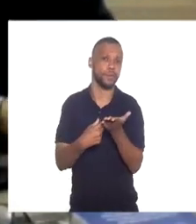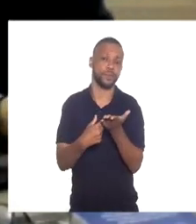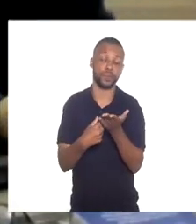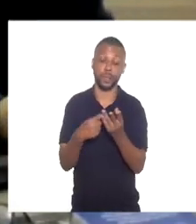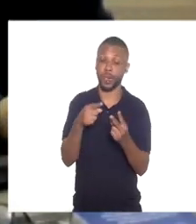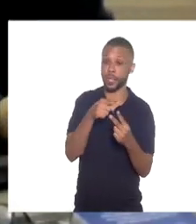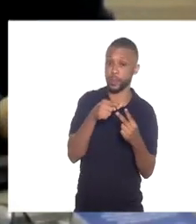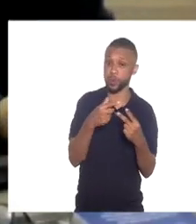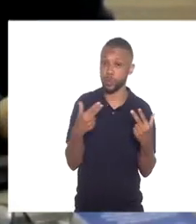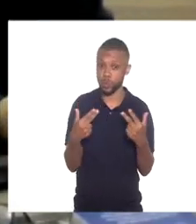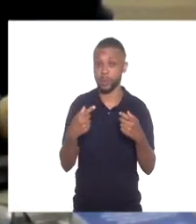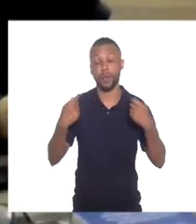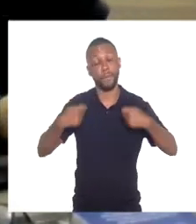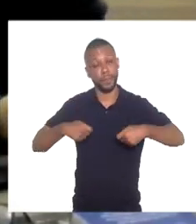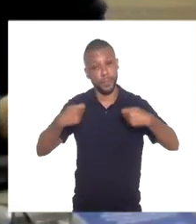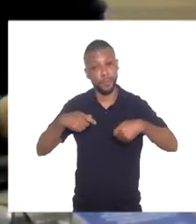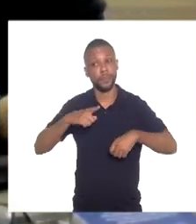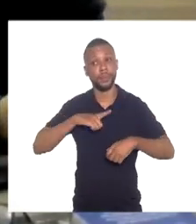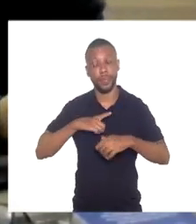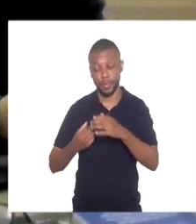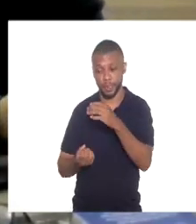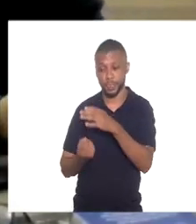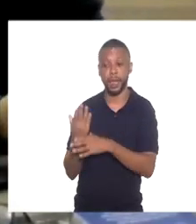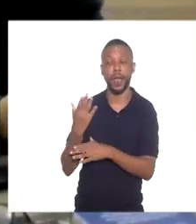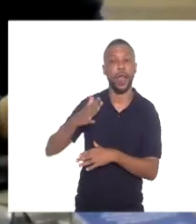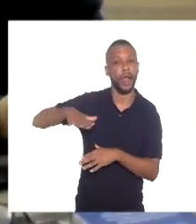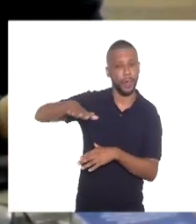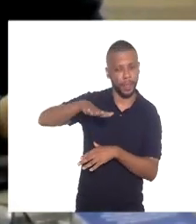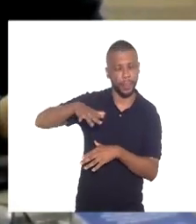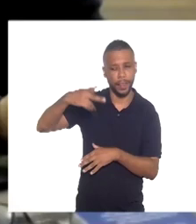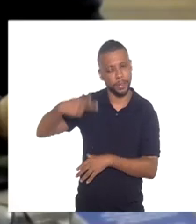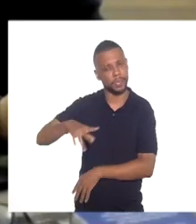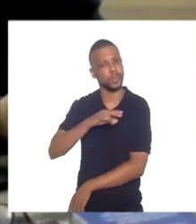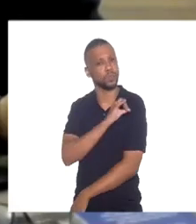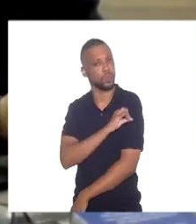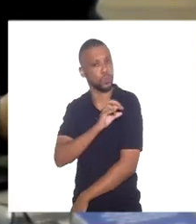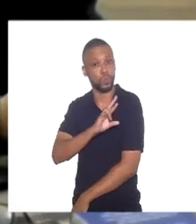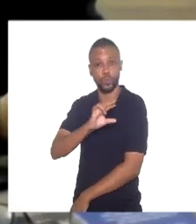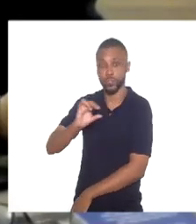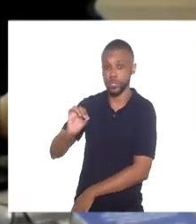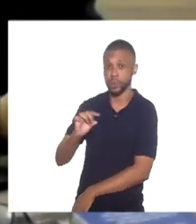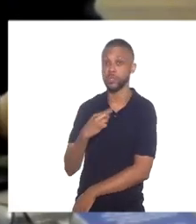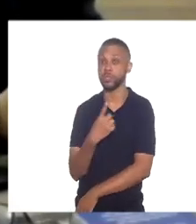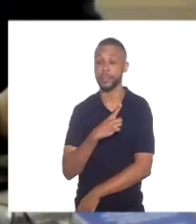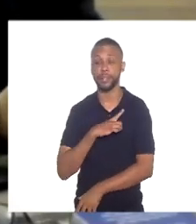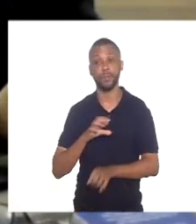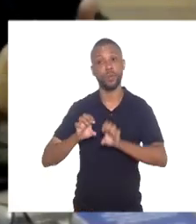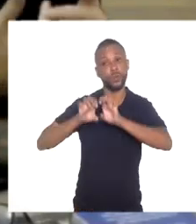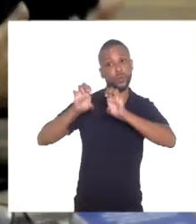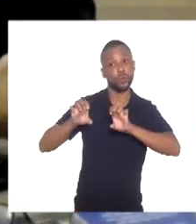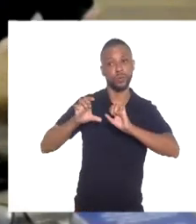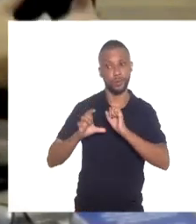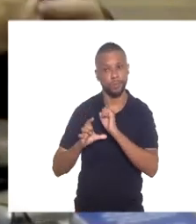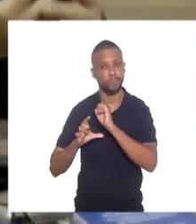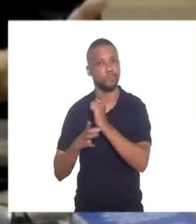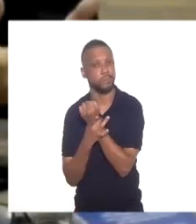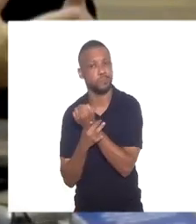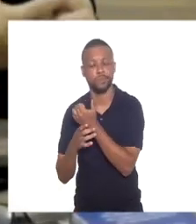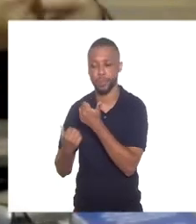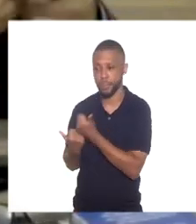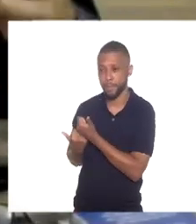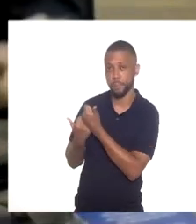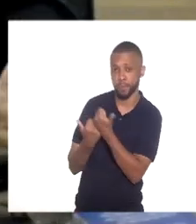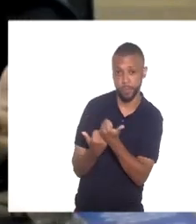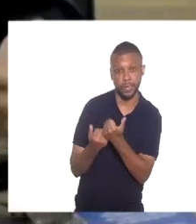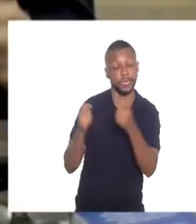mais gás chegando para o estado do Rio de Janeiro, mas é necessário também a gente ter infraestrutura para que possa instalar grandes,